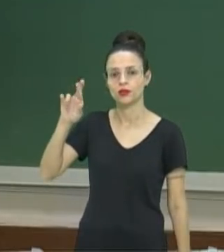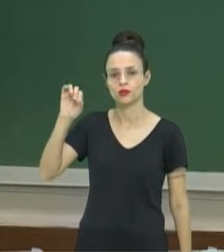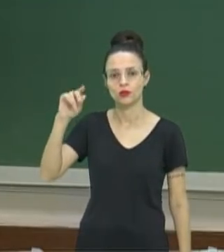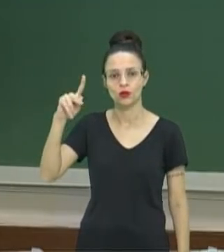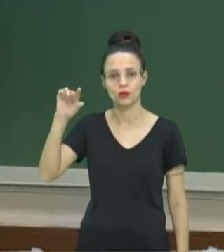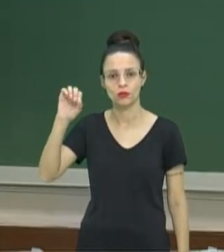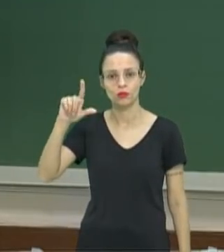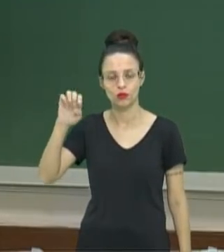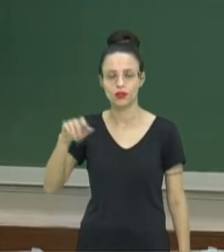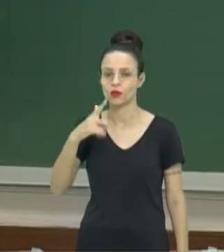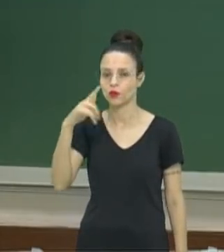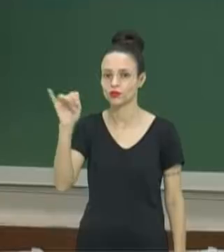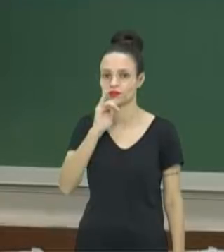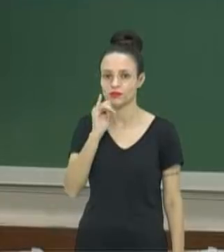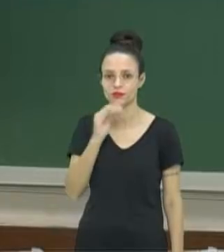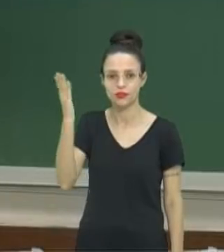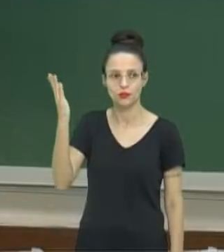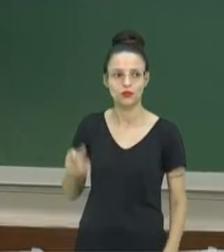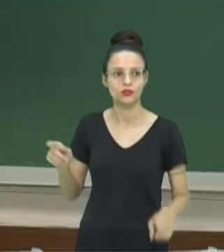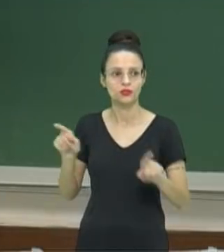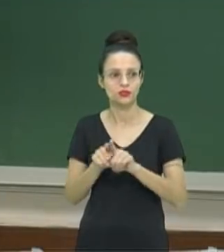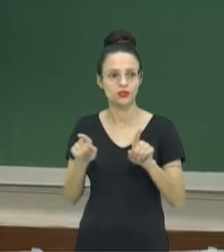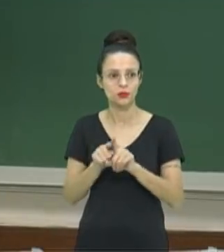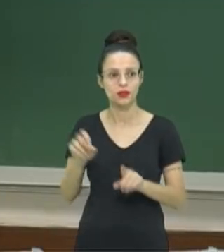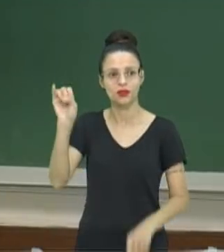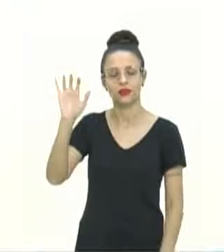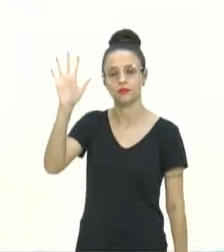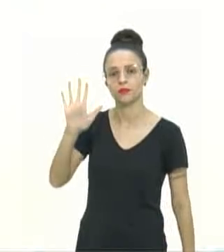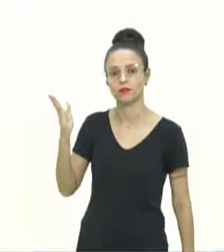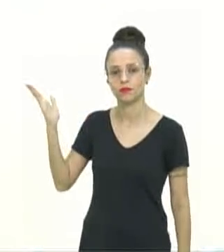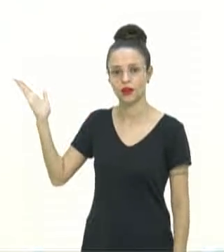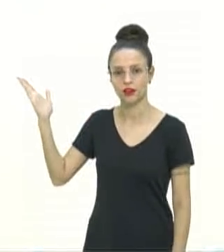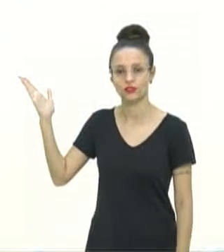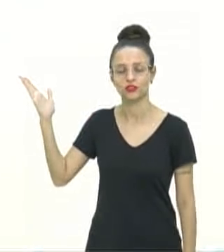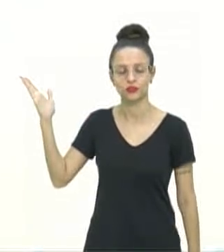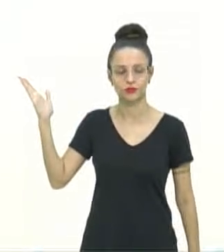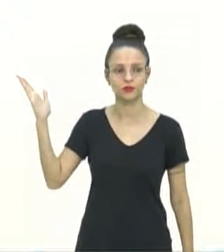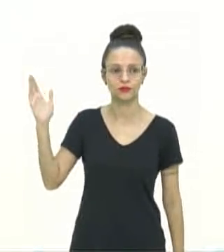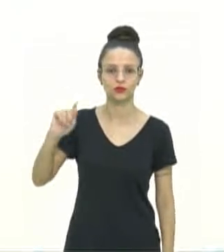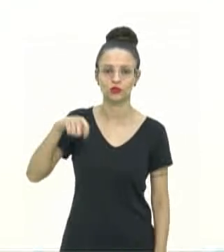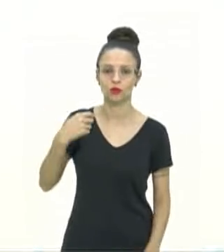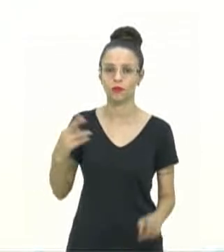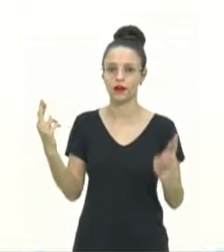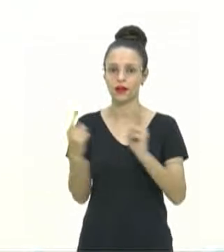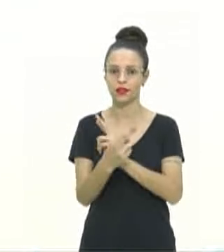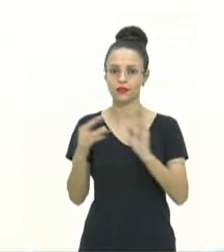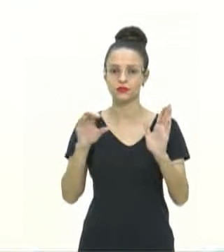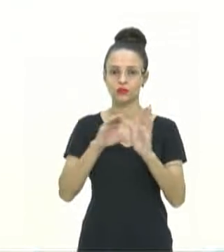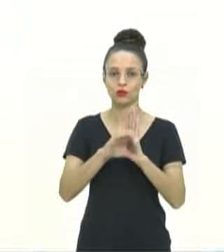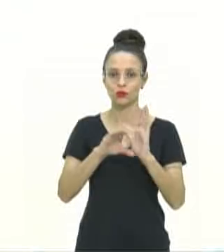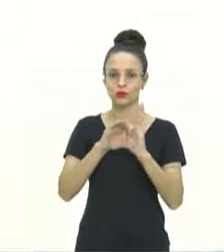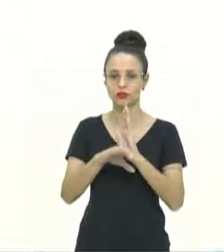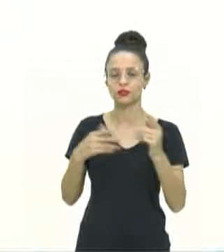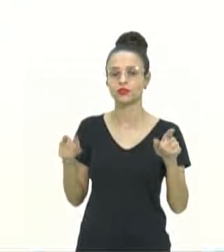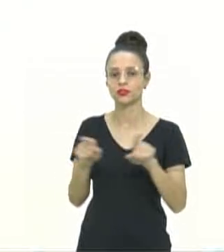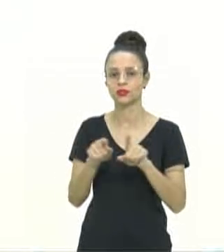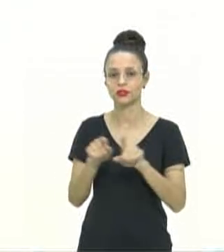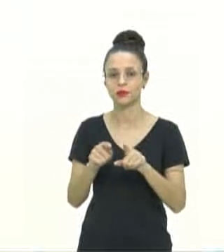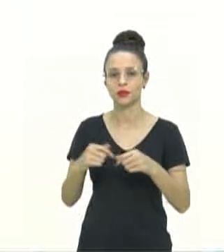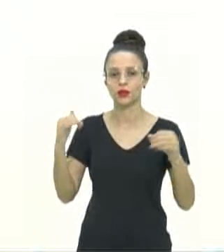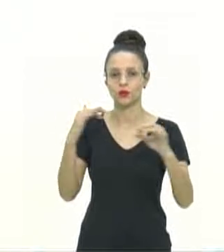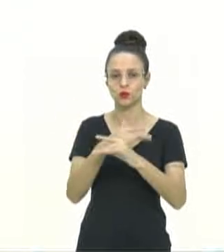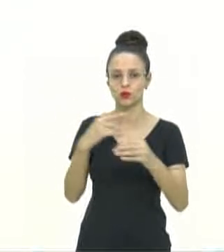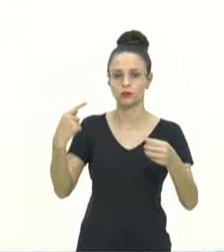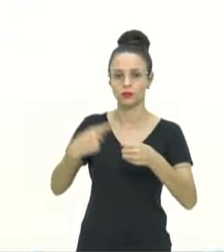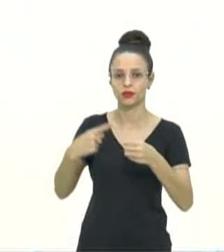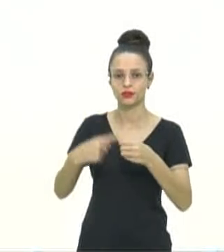tá? E outros exemplos que eu relacionei ali, a imagem ali que dá a ideia da relação desses conceitos com a ideia de urbanização,